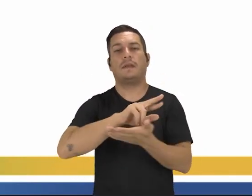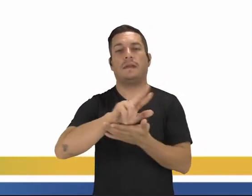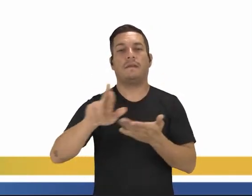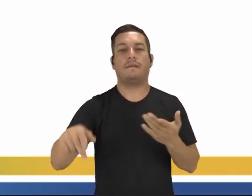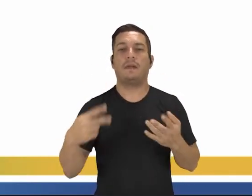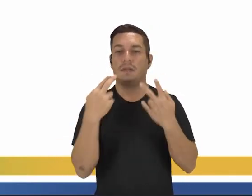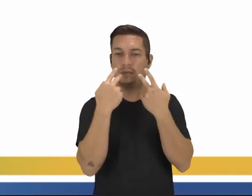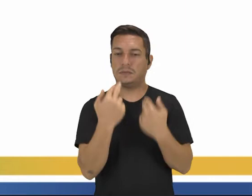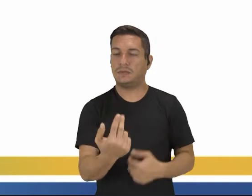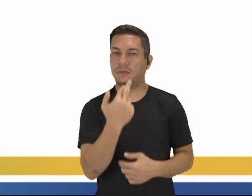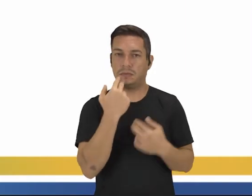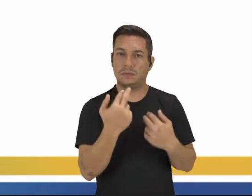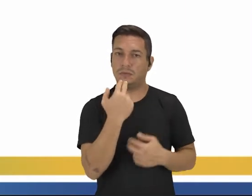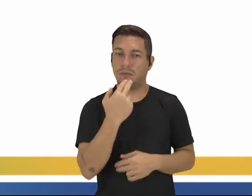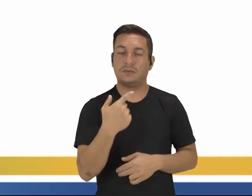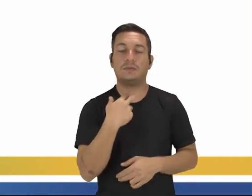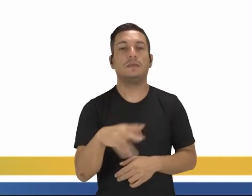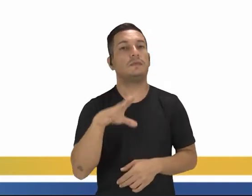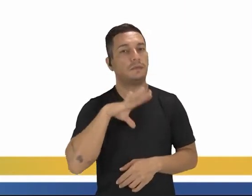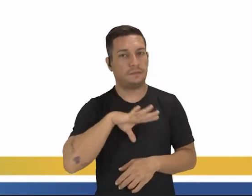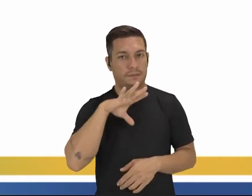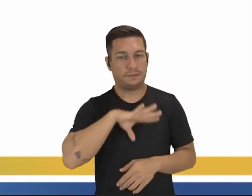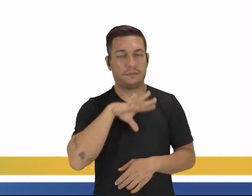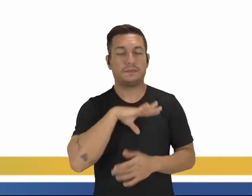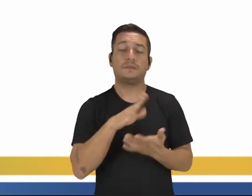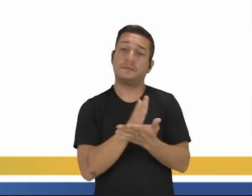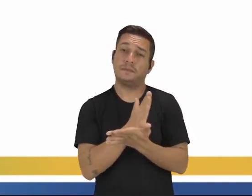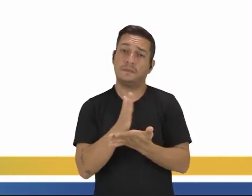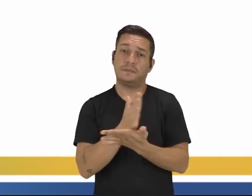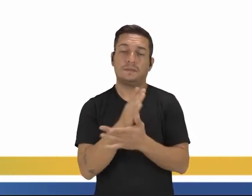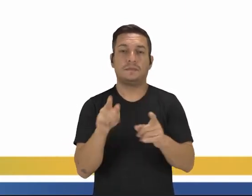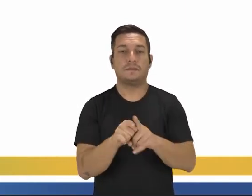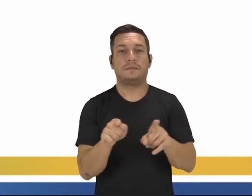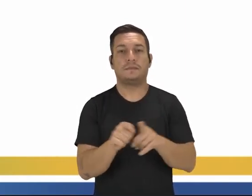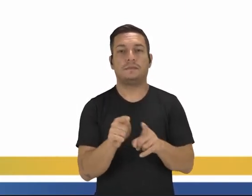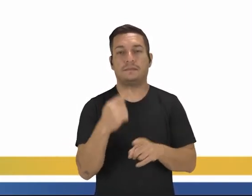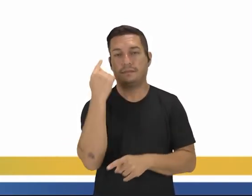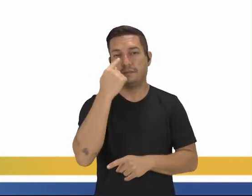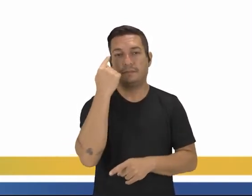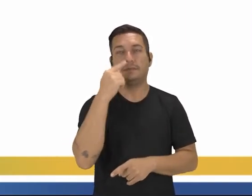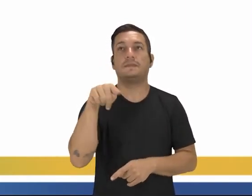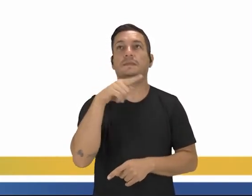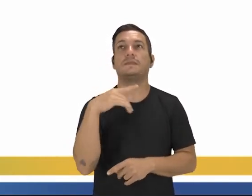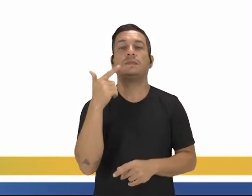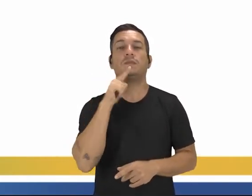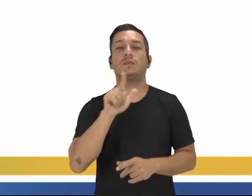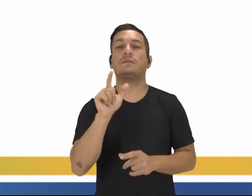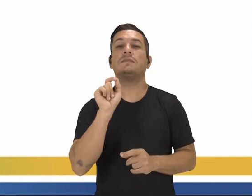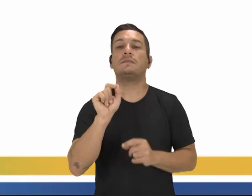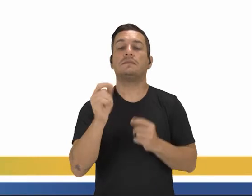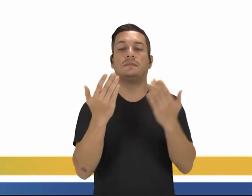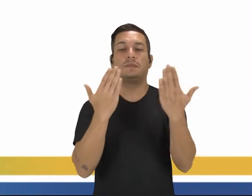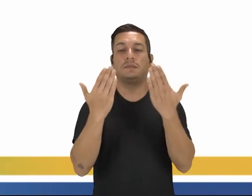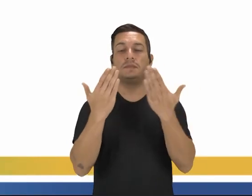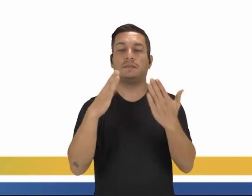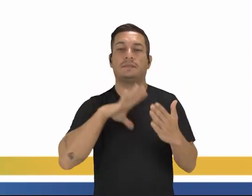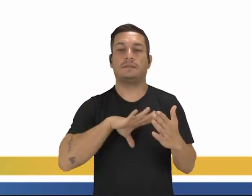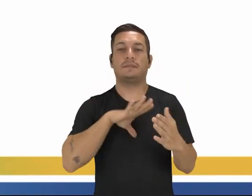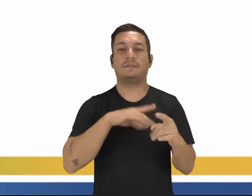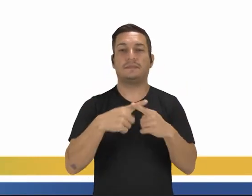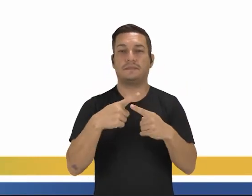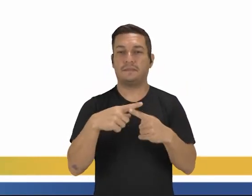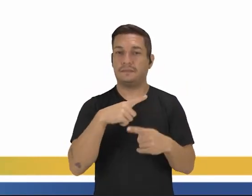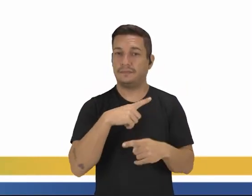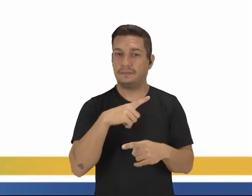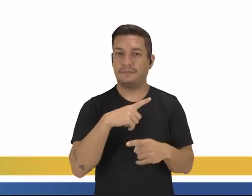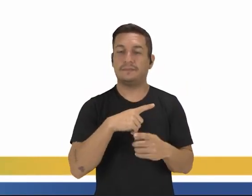idiomas, inclusive na língua portuguesa, certo? Alguns deles da língua espanhola vocês vão conseguir fazer associação com o português, porque também tem